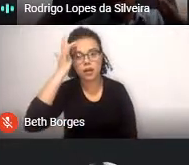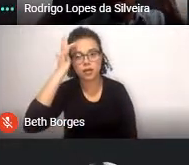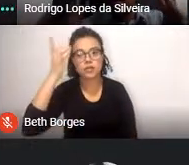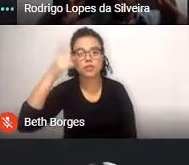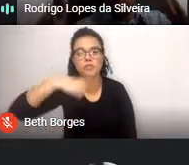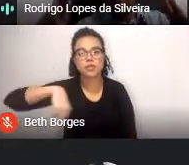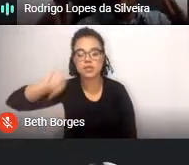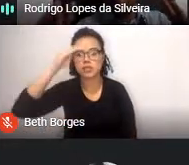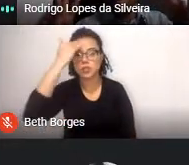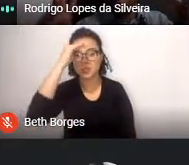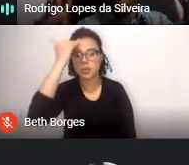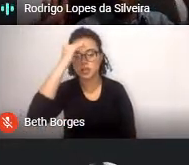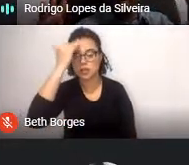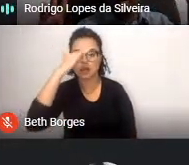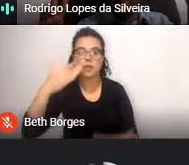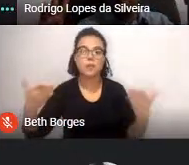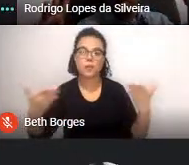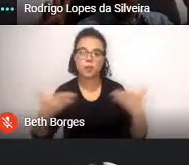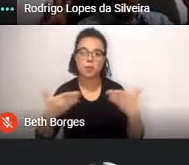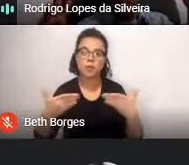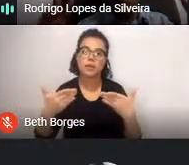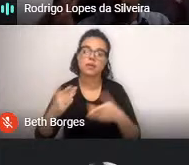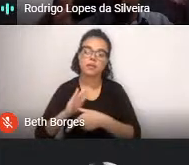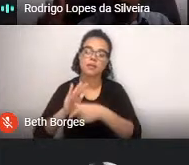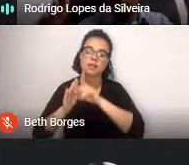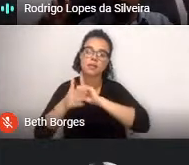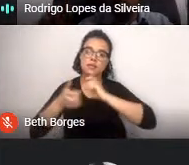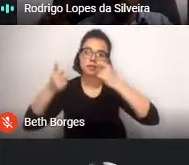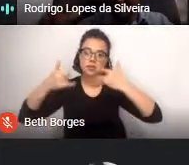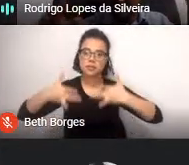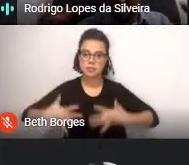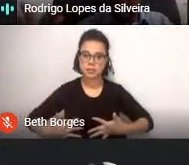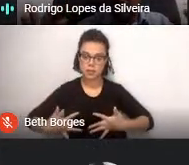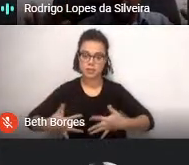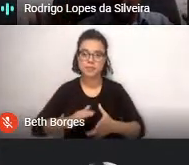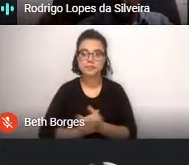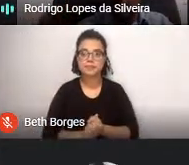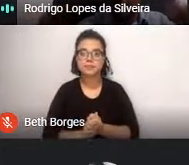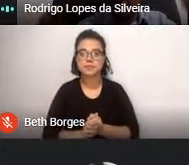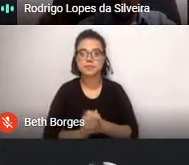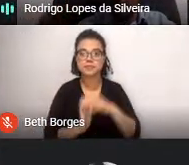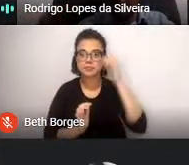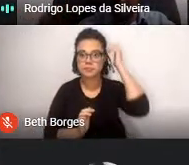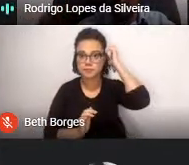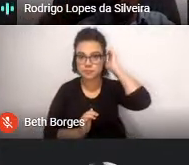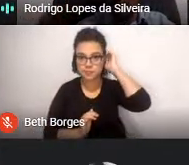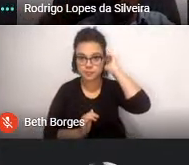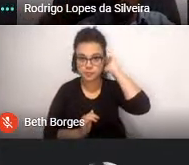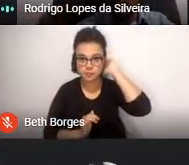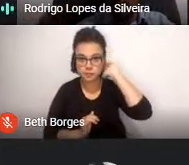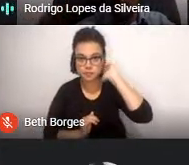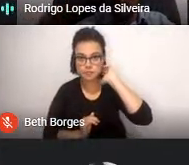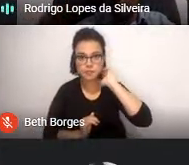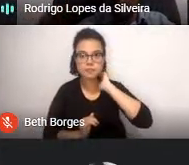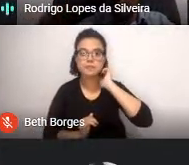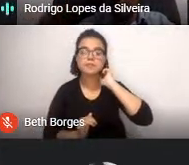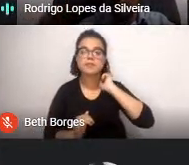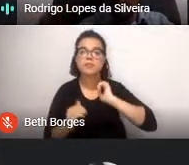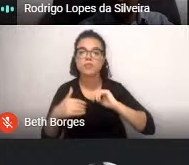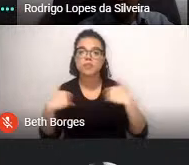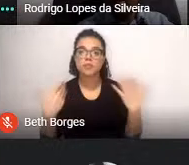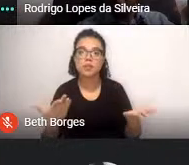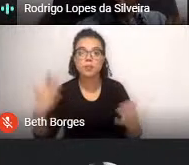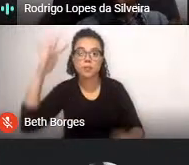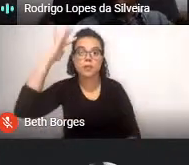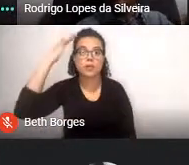aquilo e por que para dar um suporte de entendimento geral, vocês precisam entender de uma forma geral tudo